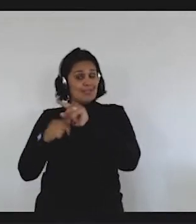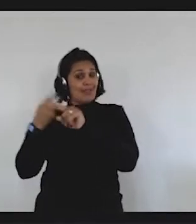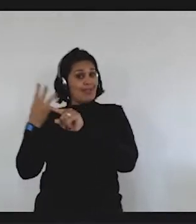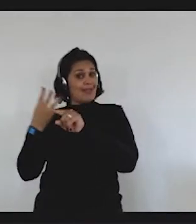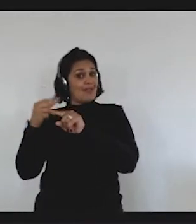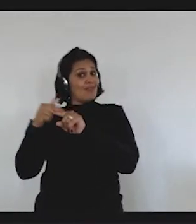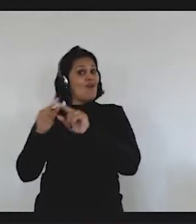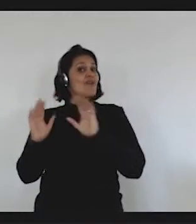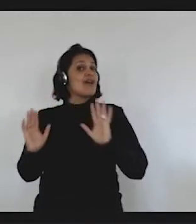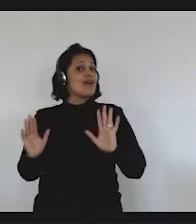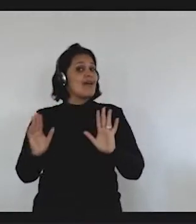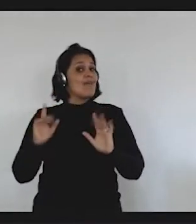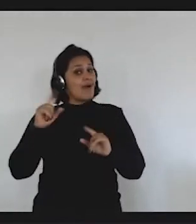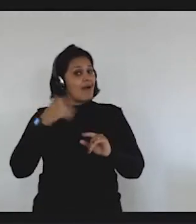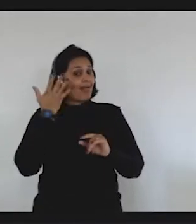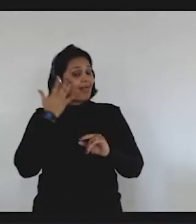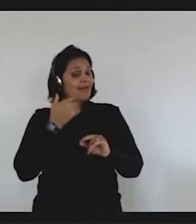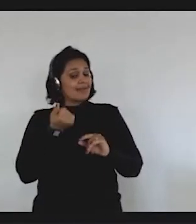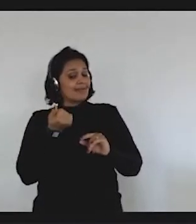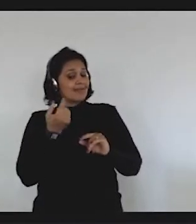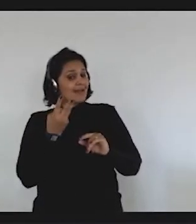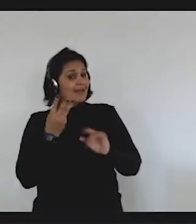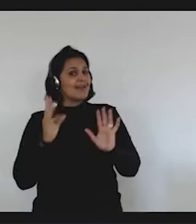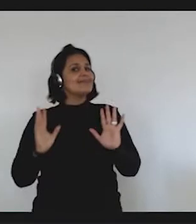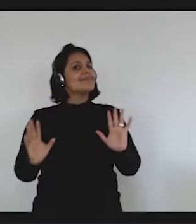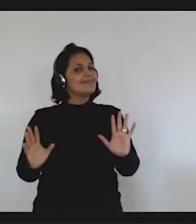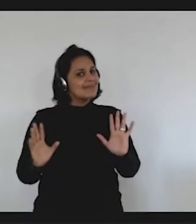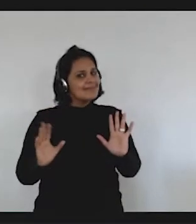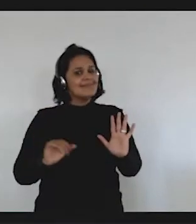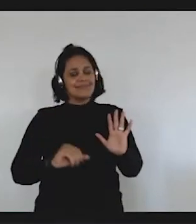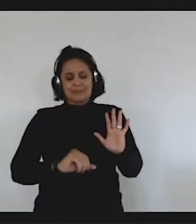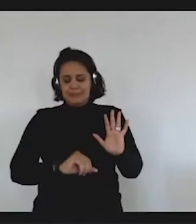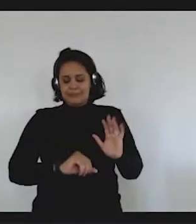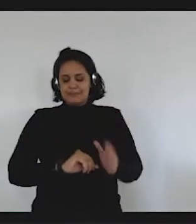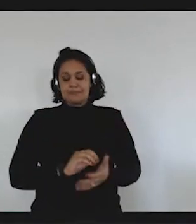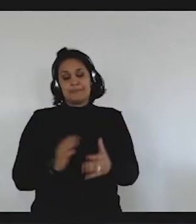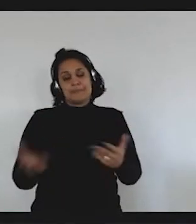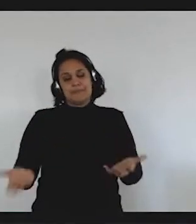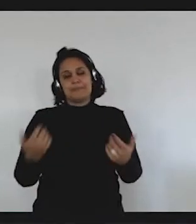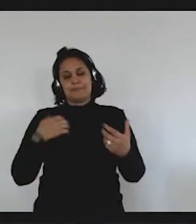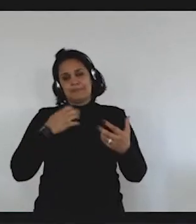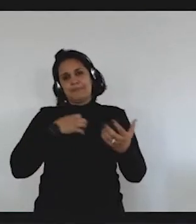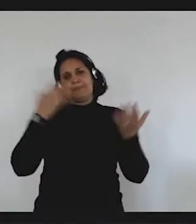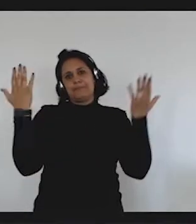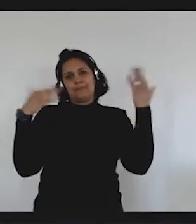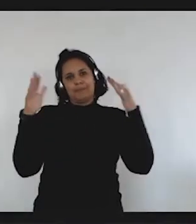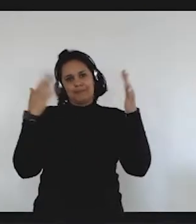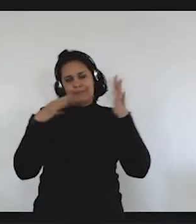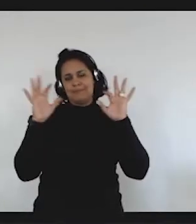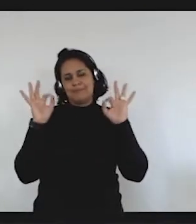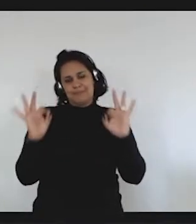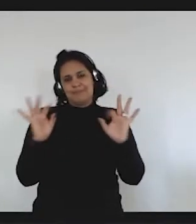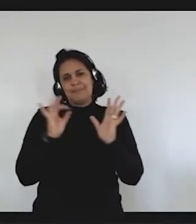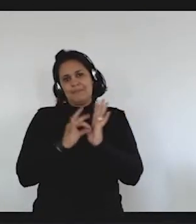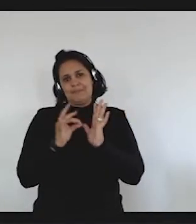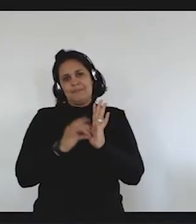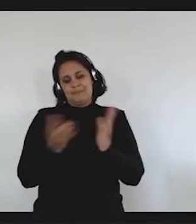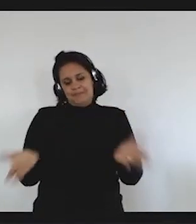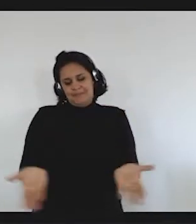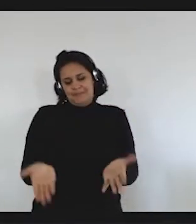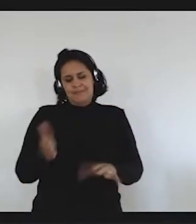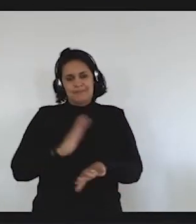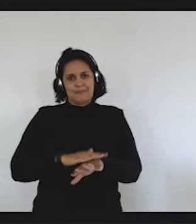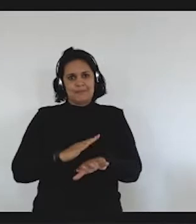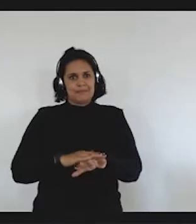novembro, então por conta de 13 dias eu ia tomar esse posto seu. Mas uma alegria muito grande compartilhar esse momento histórico aqui.